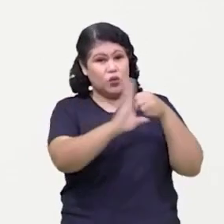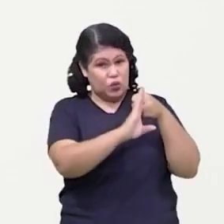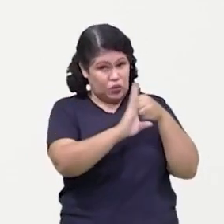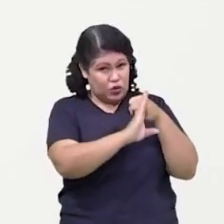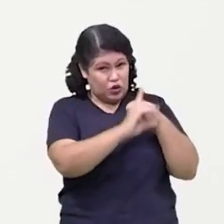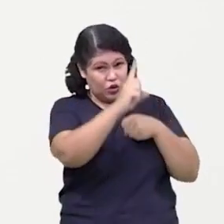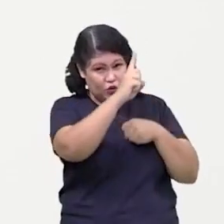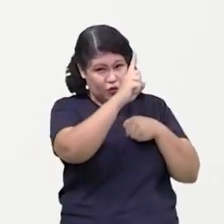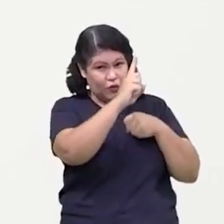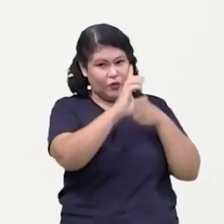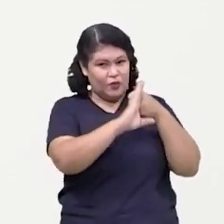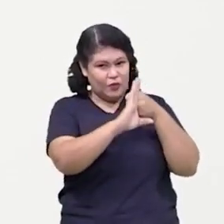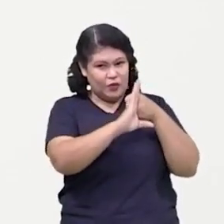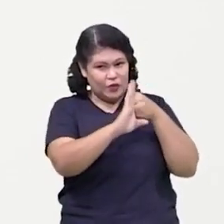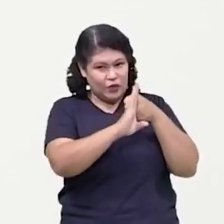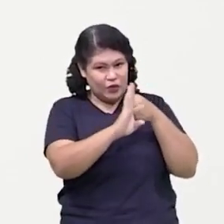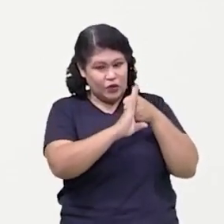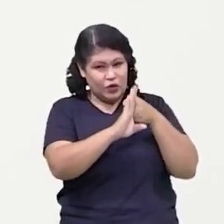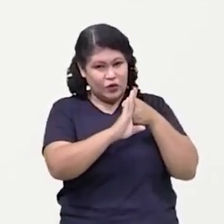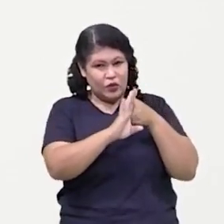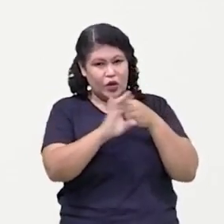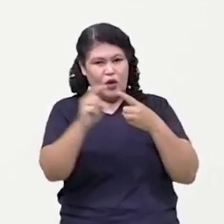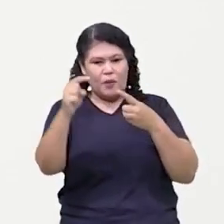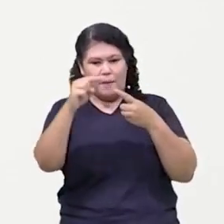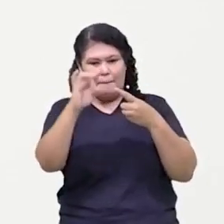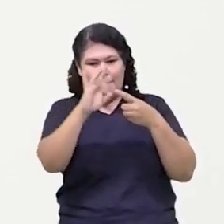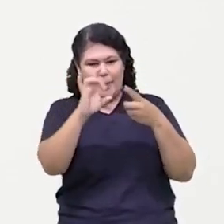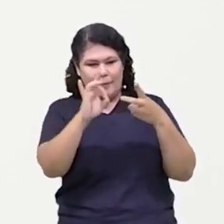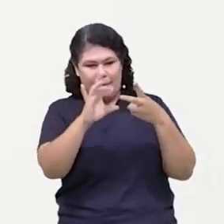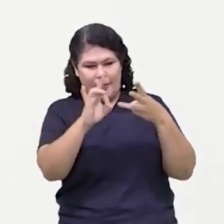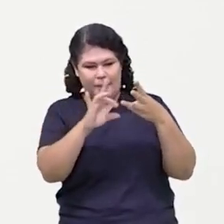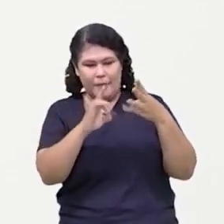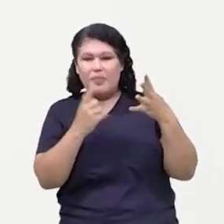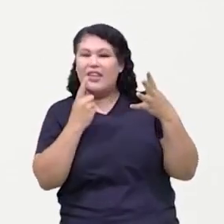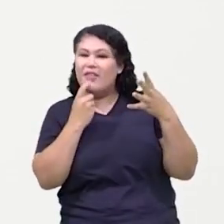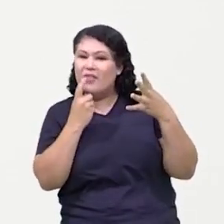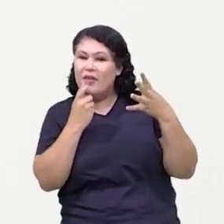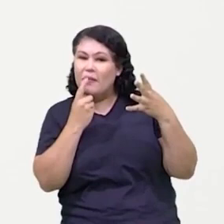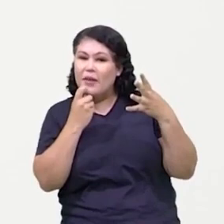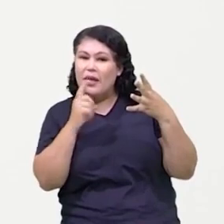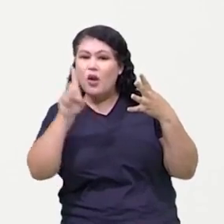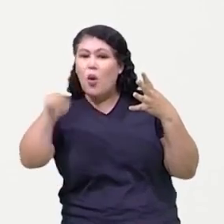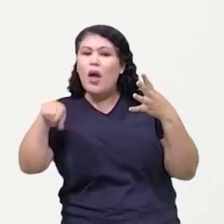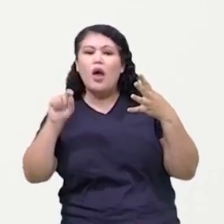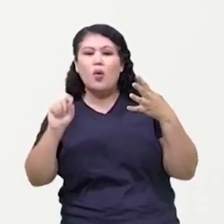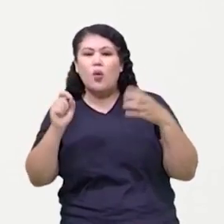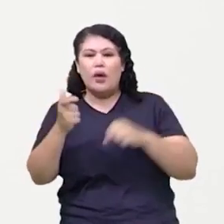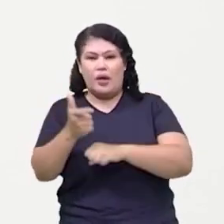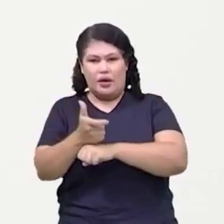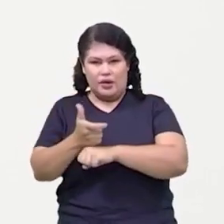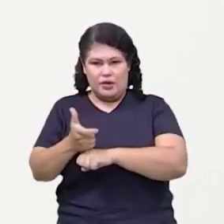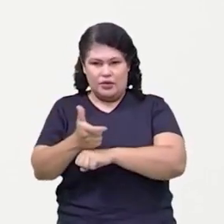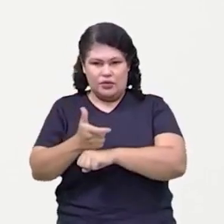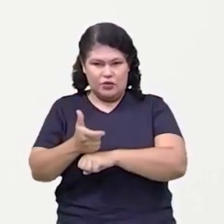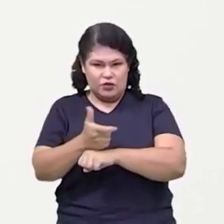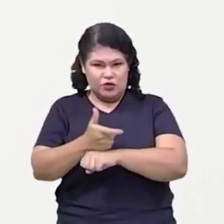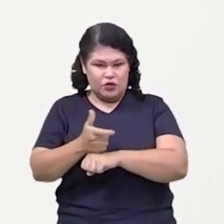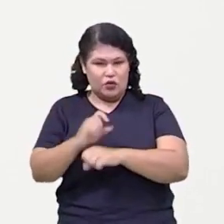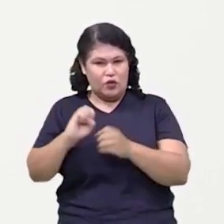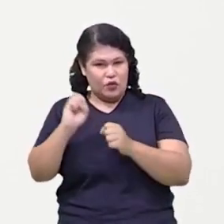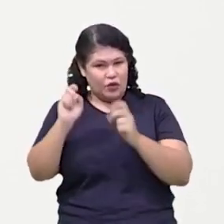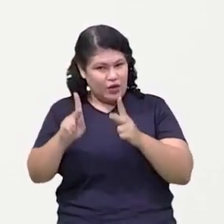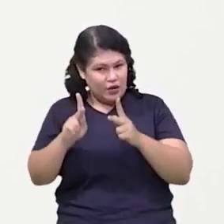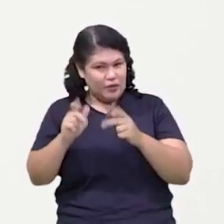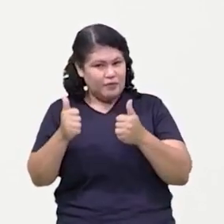substantivo e todos esses aqui têm uma função sintática de adjetivo, ok?